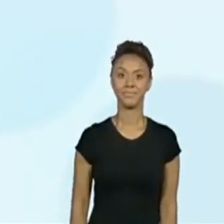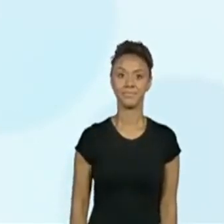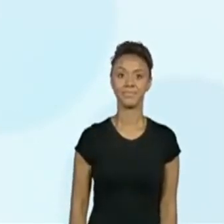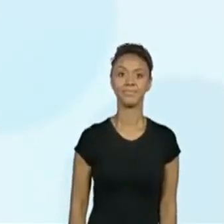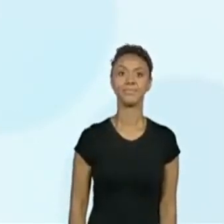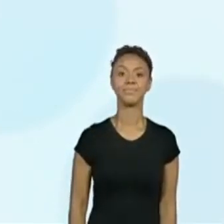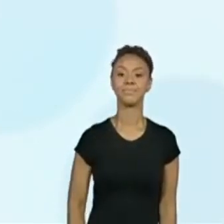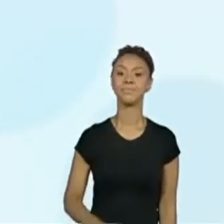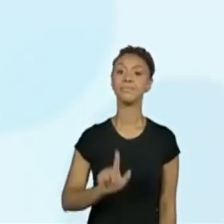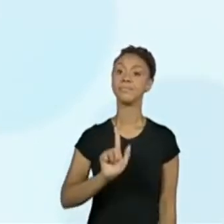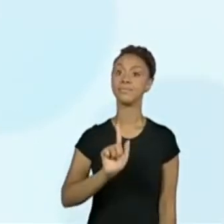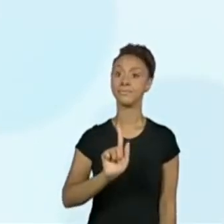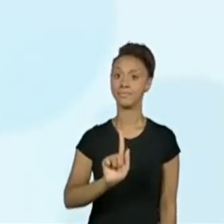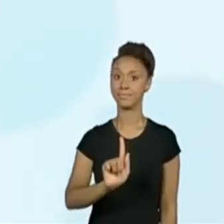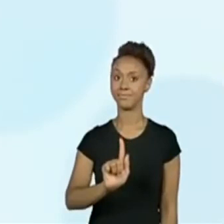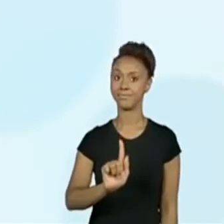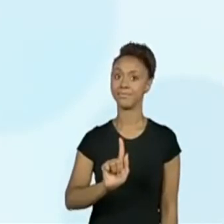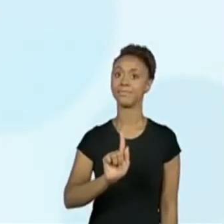Almôndegas.